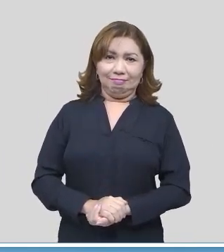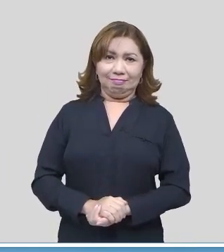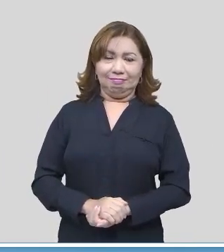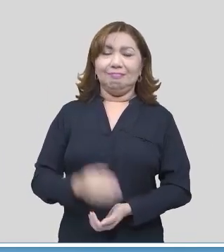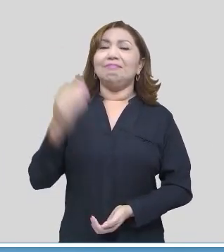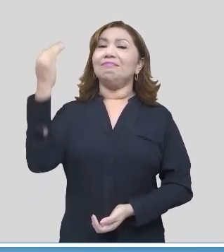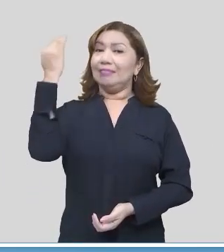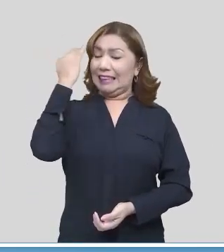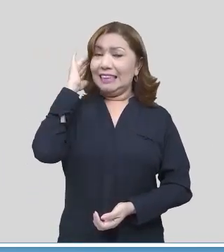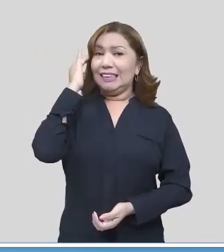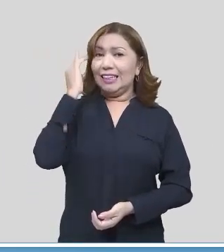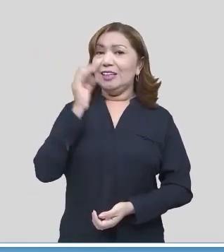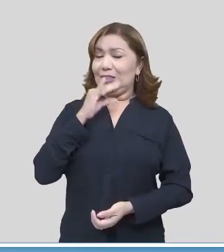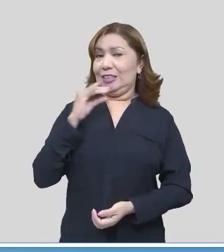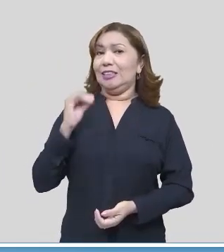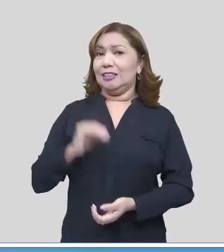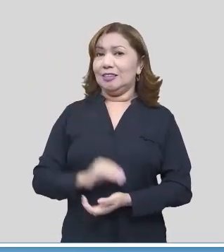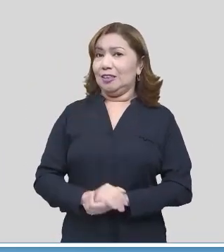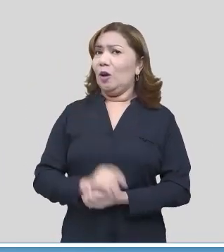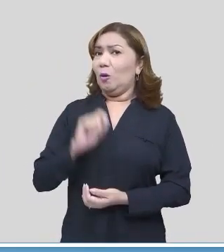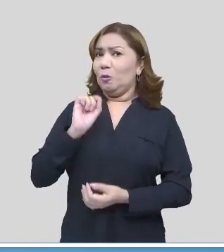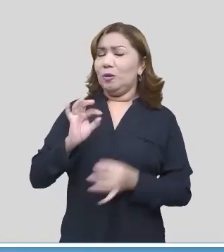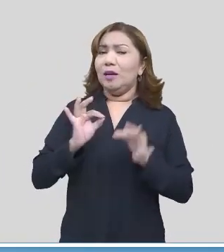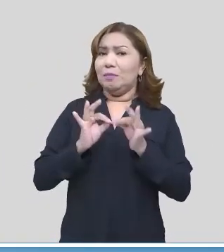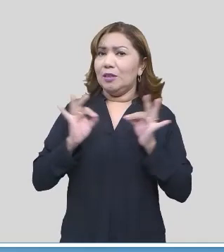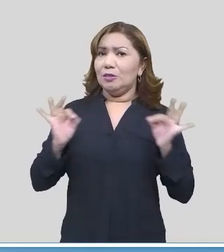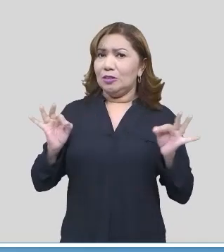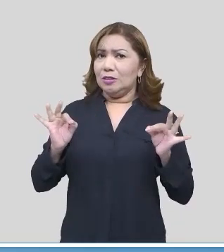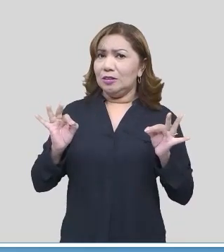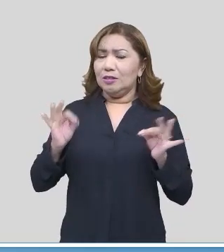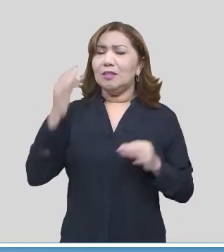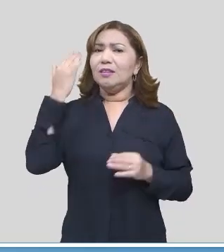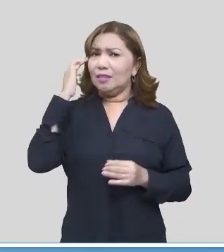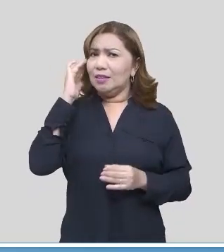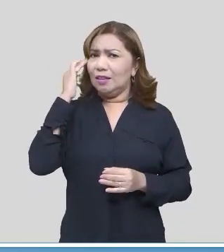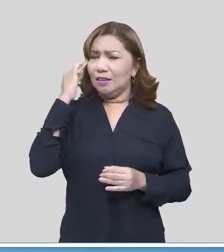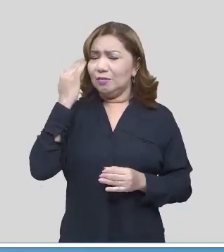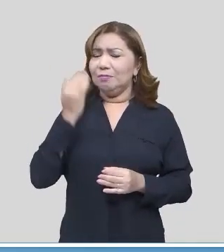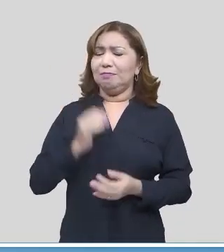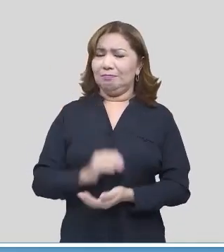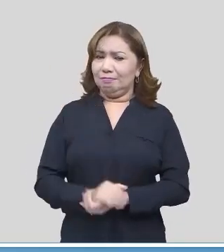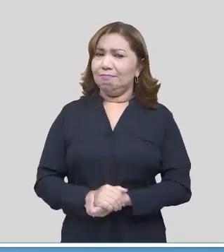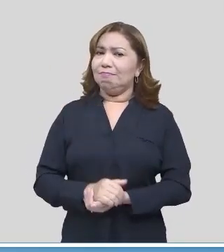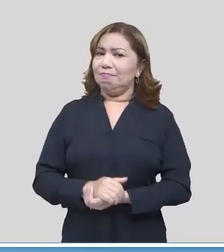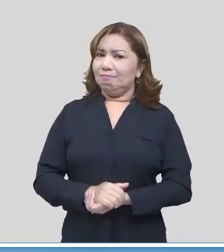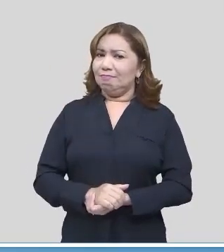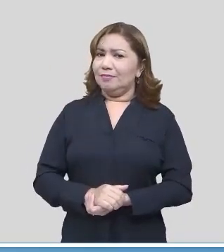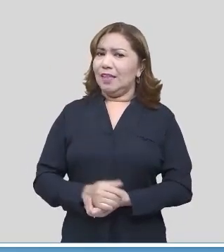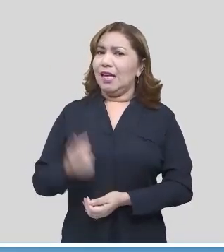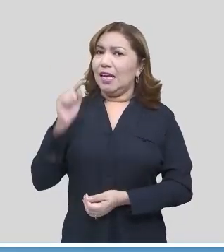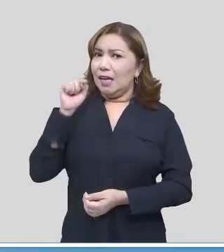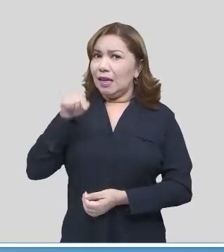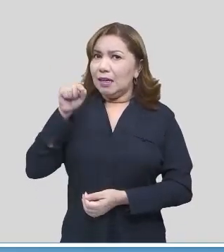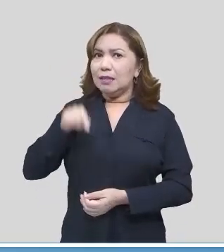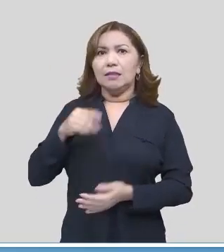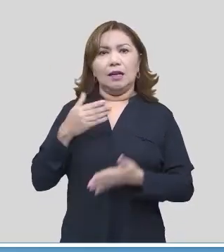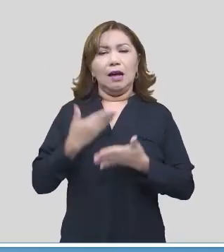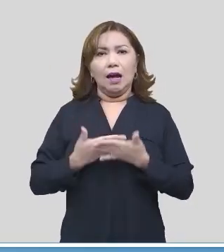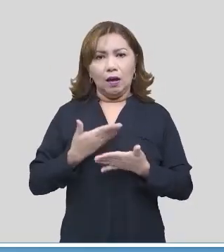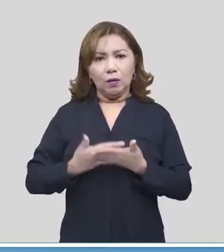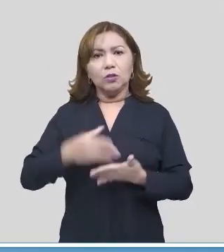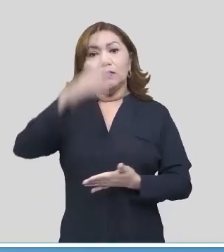Entenderam, crianças, o que é medir? Entenderam o que é medir? Nessa aula,